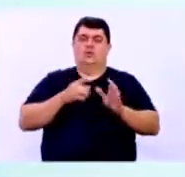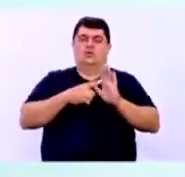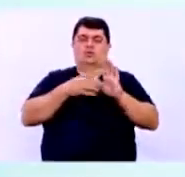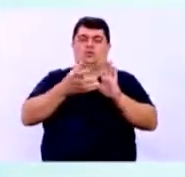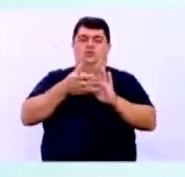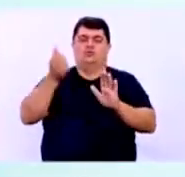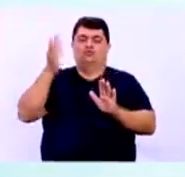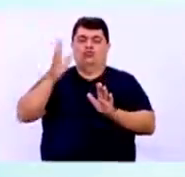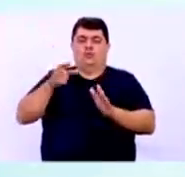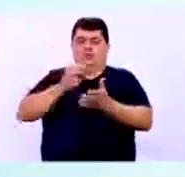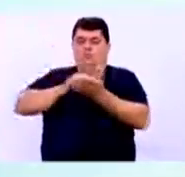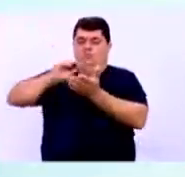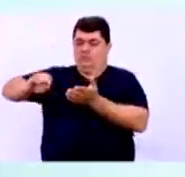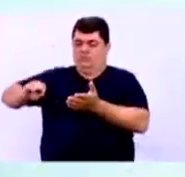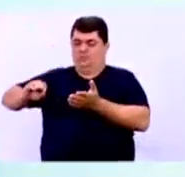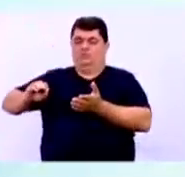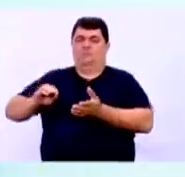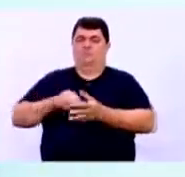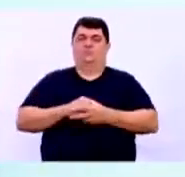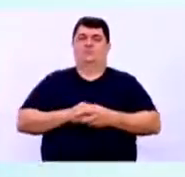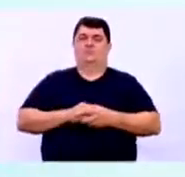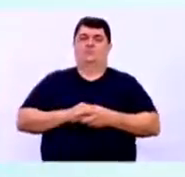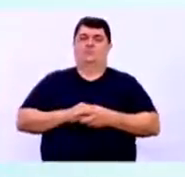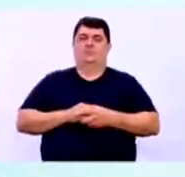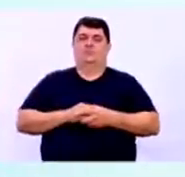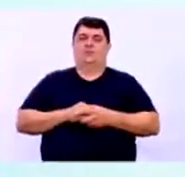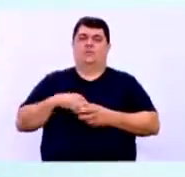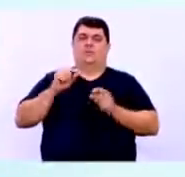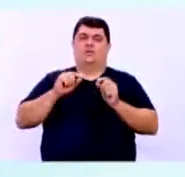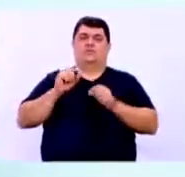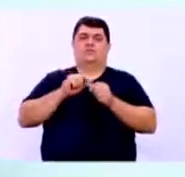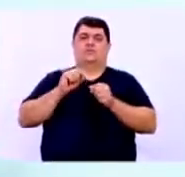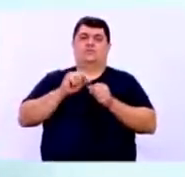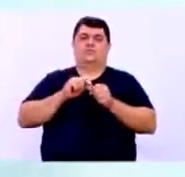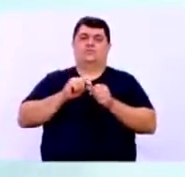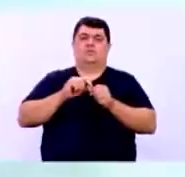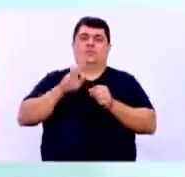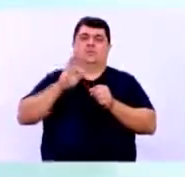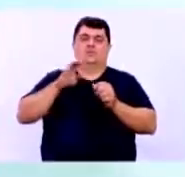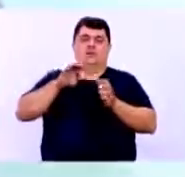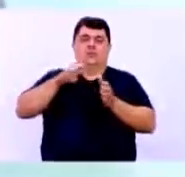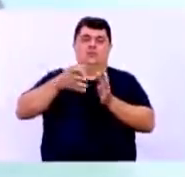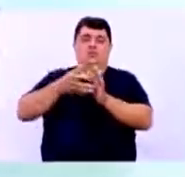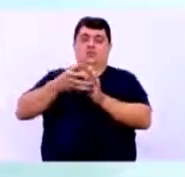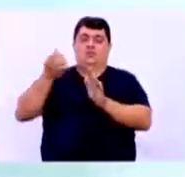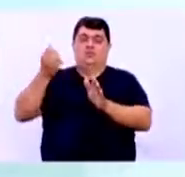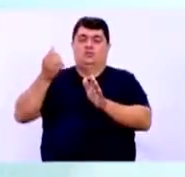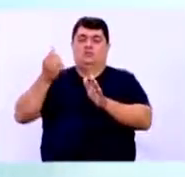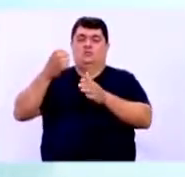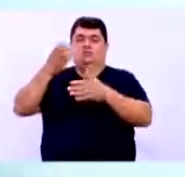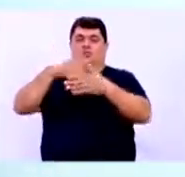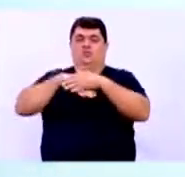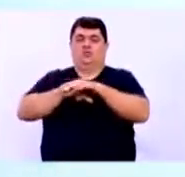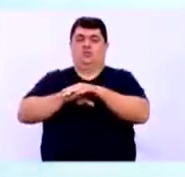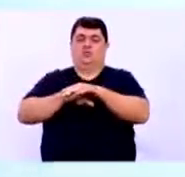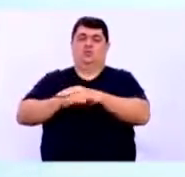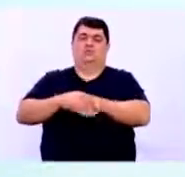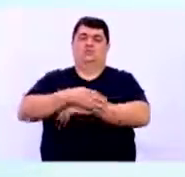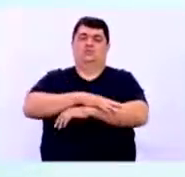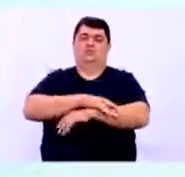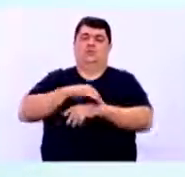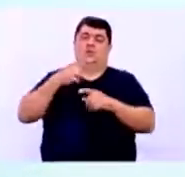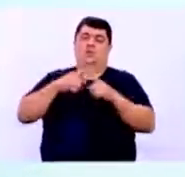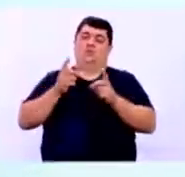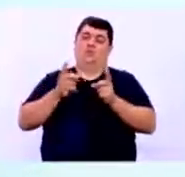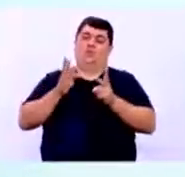no leitor óptico. Quando ela passa ali, o que ela está fazendo? Ela está dando baixa no estoque. Isso mesmo, ela está